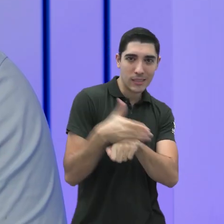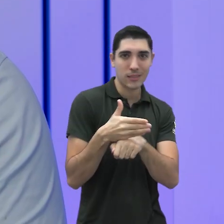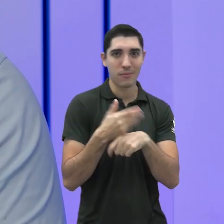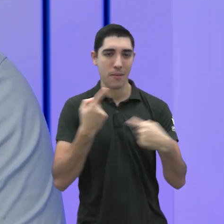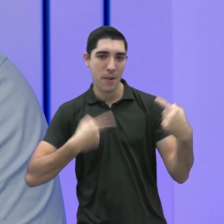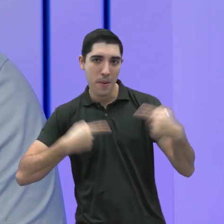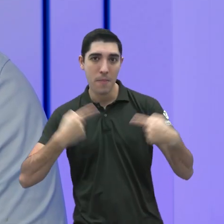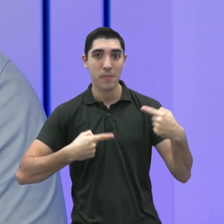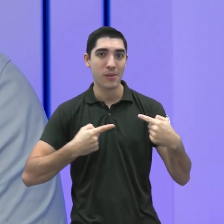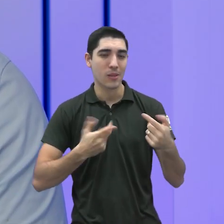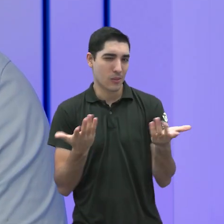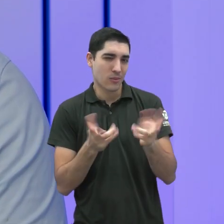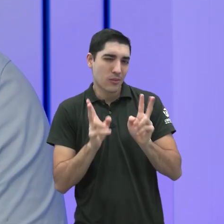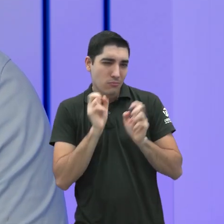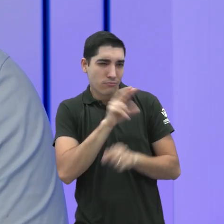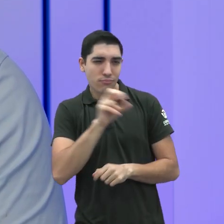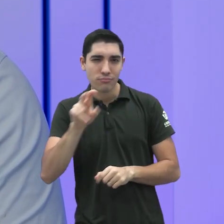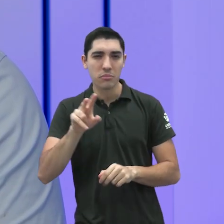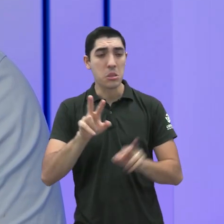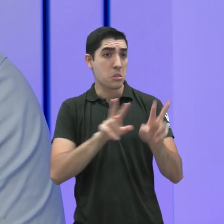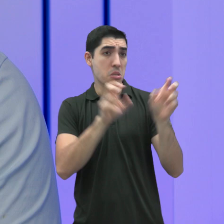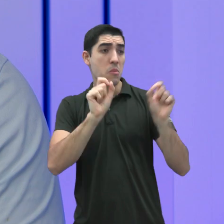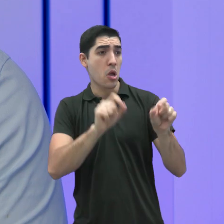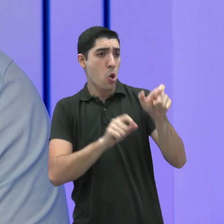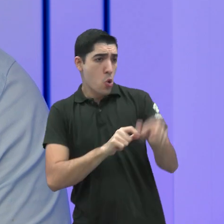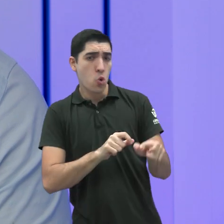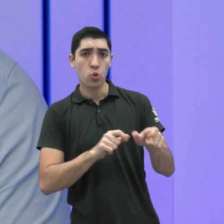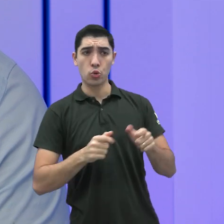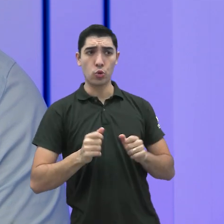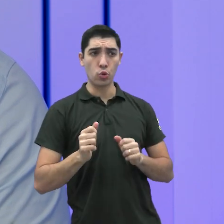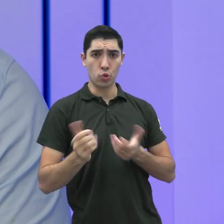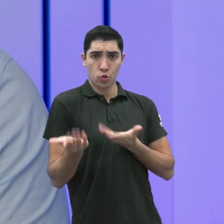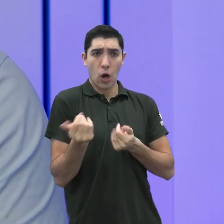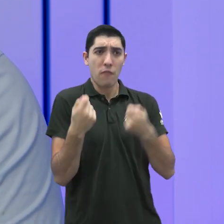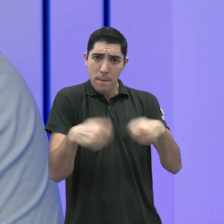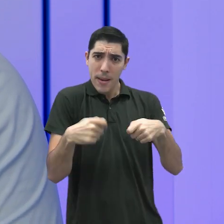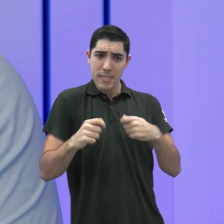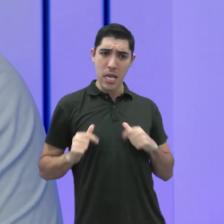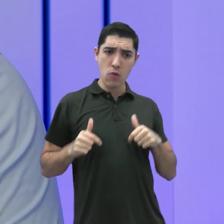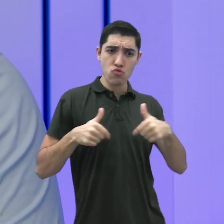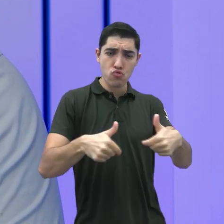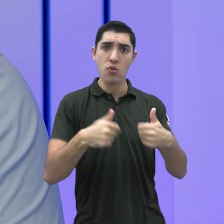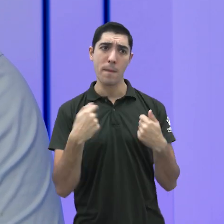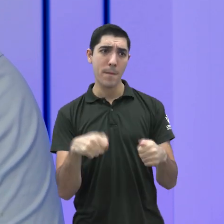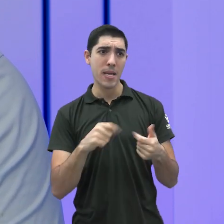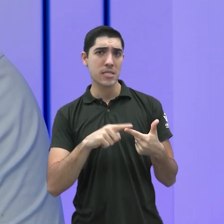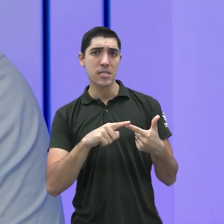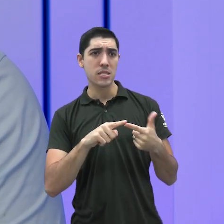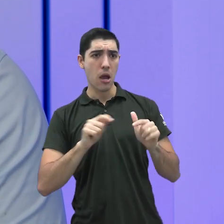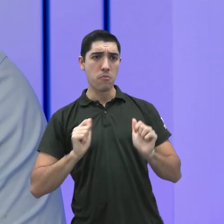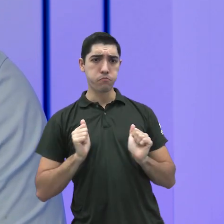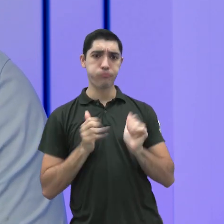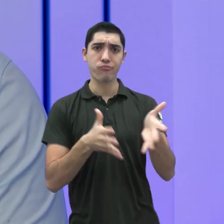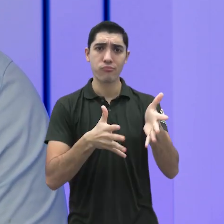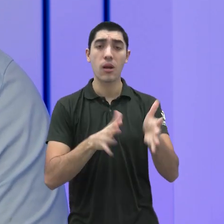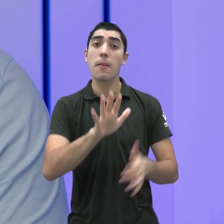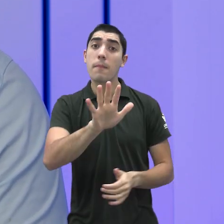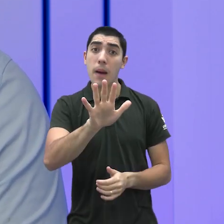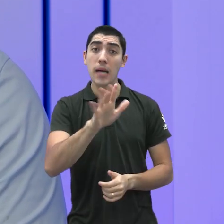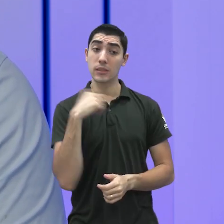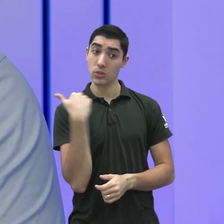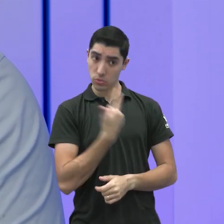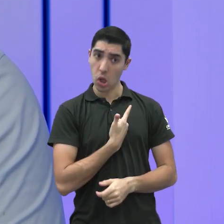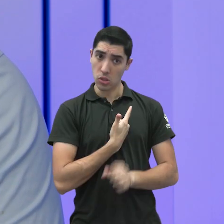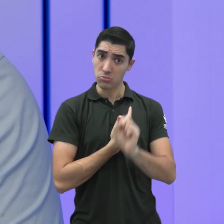a gente ouve muito falar sobre de dar voz à juventude, né? E é uma coisa que eu sempre digo, que a juventude já tem a voz. Uhum.